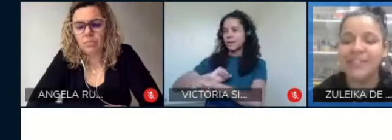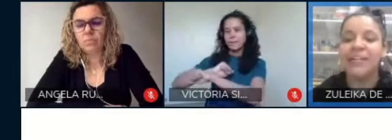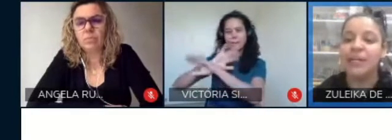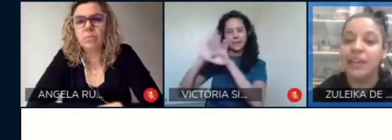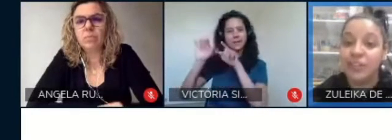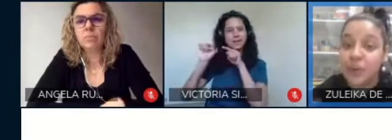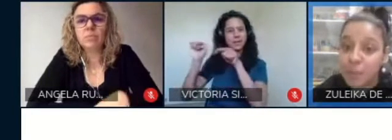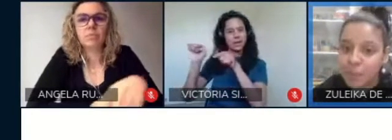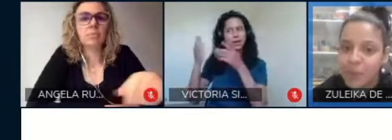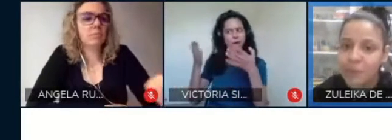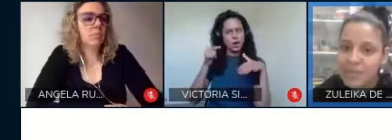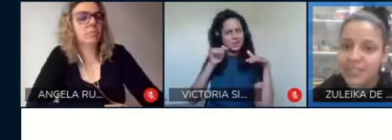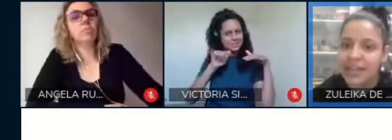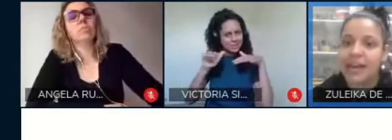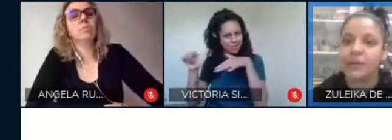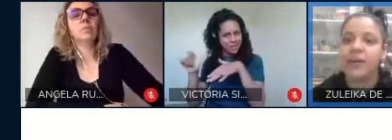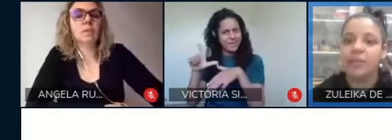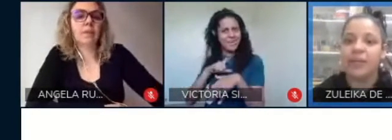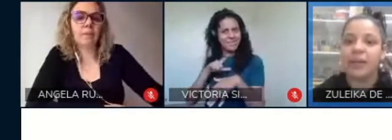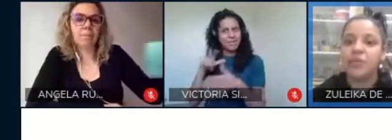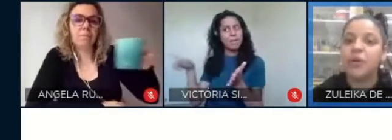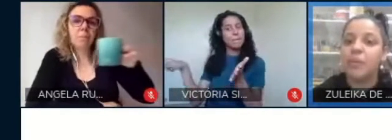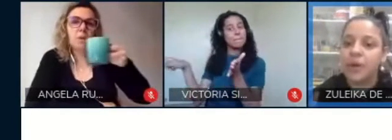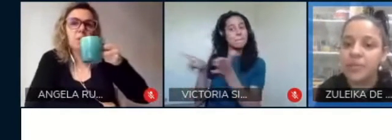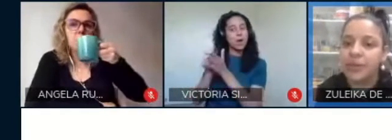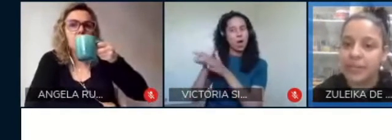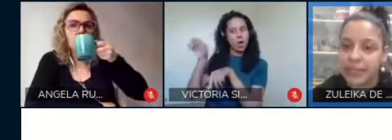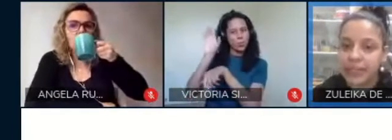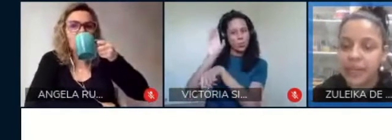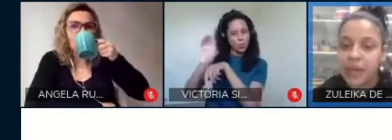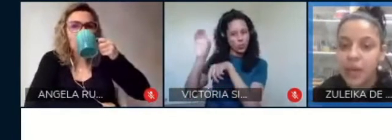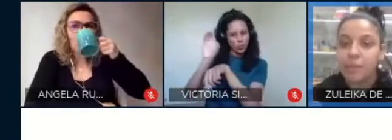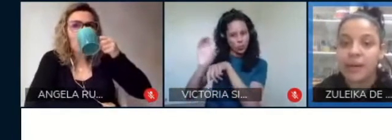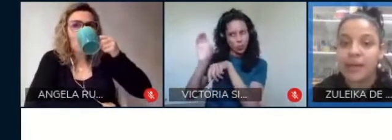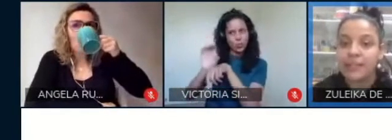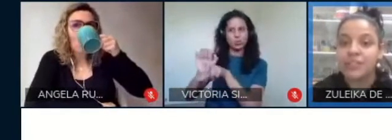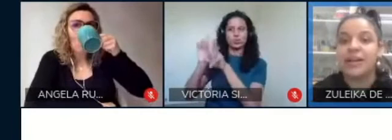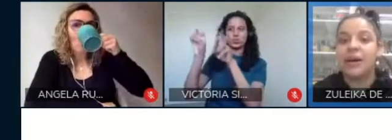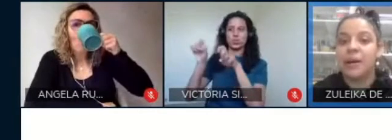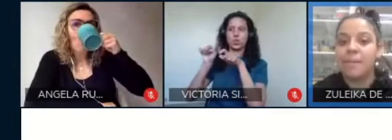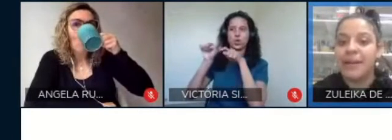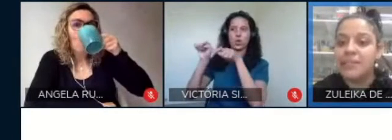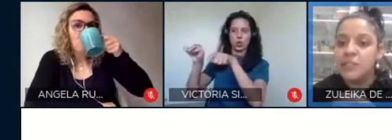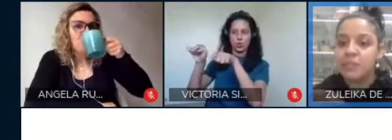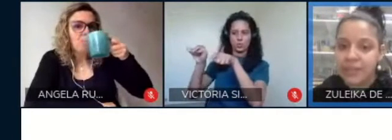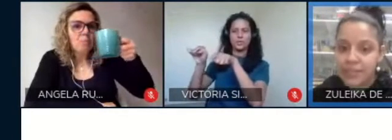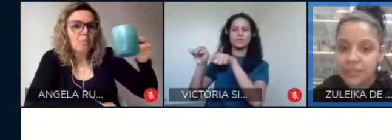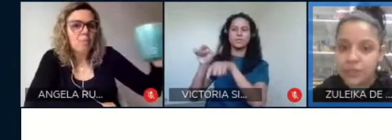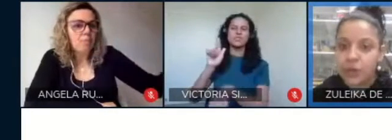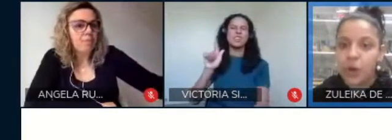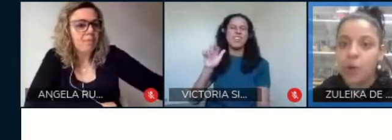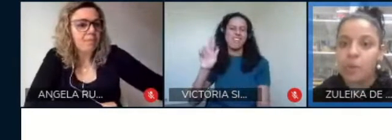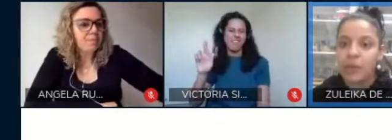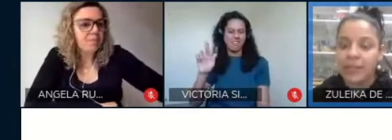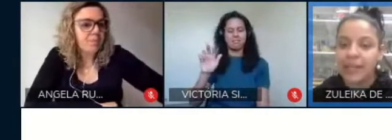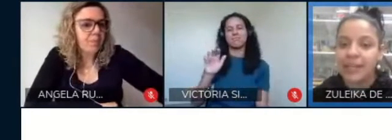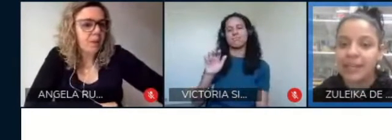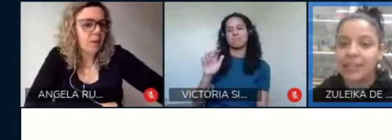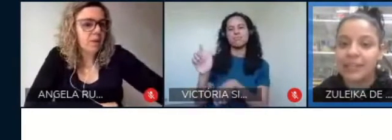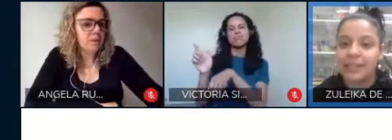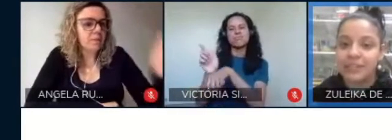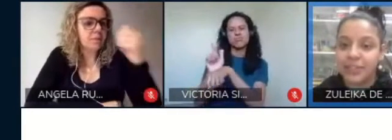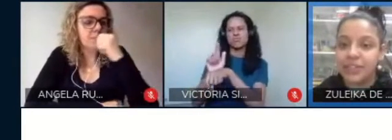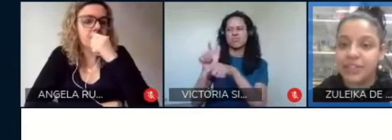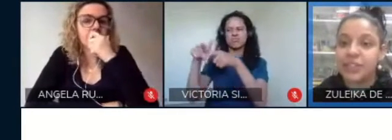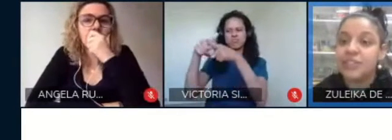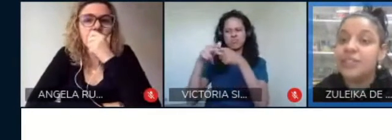mesma semana, e aí fica um pouco mais claro, né? Eu só mostro aqui para deixar mais explícito o